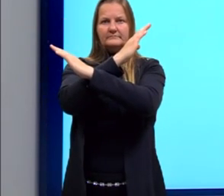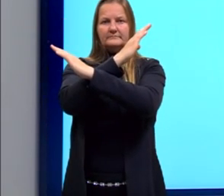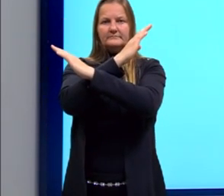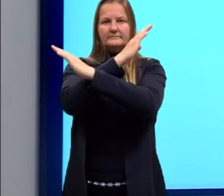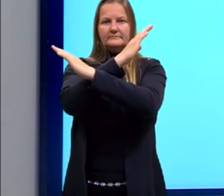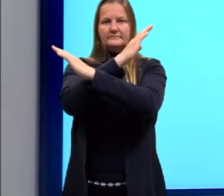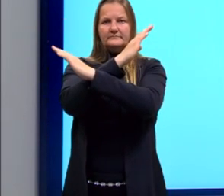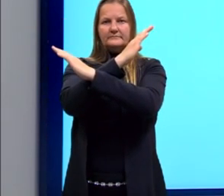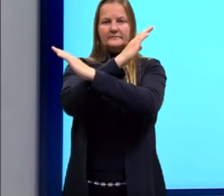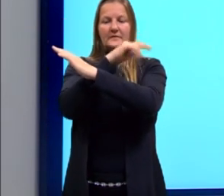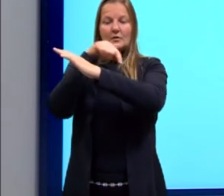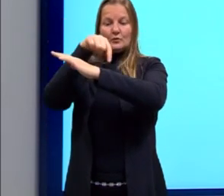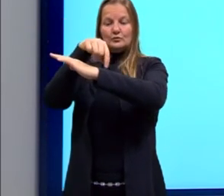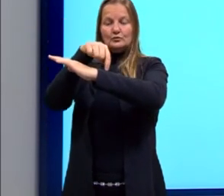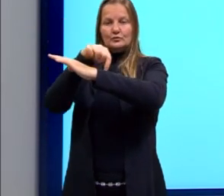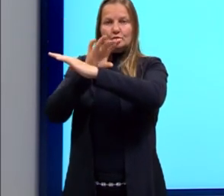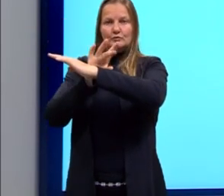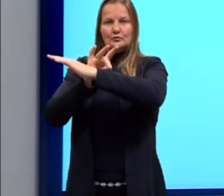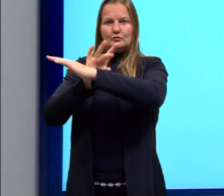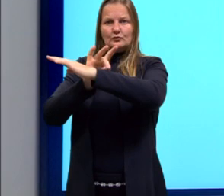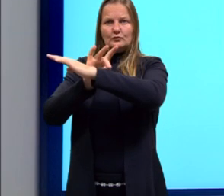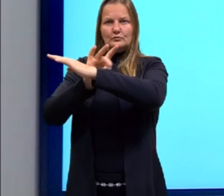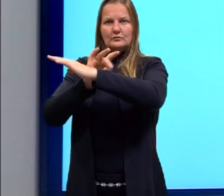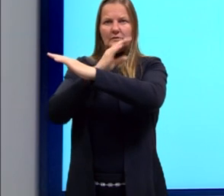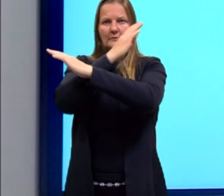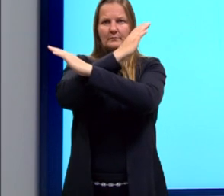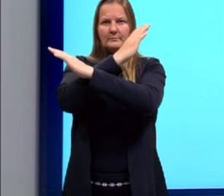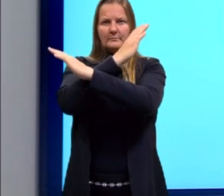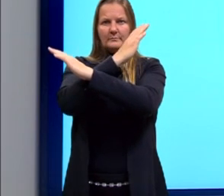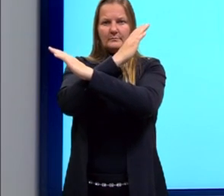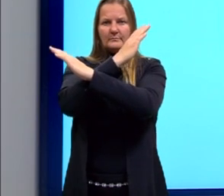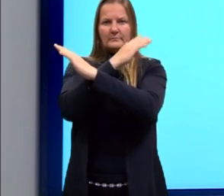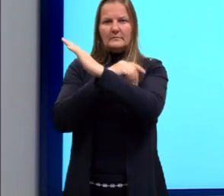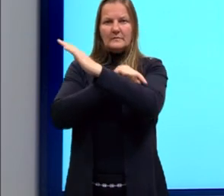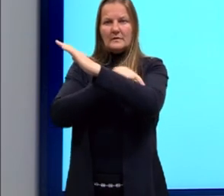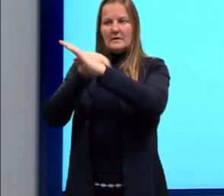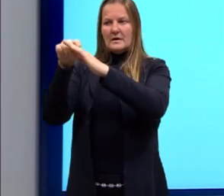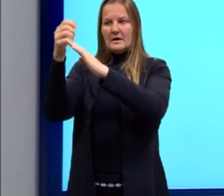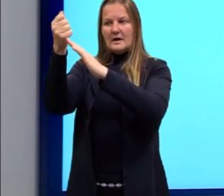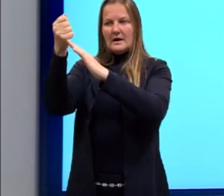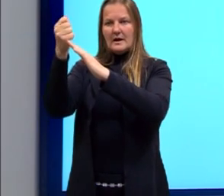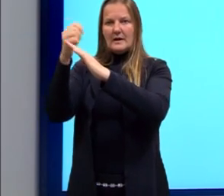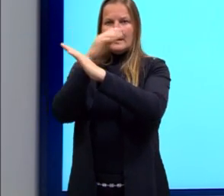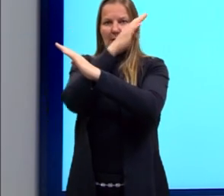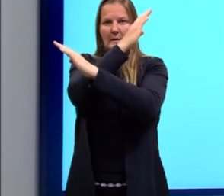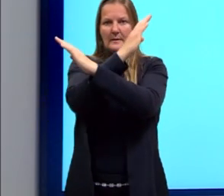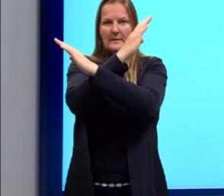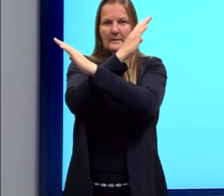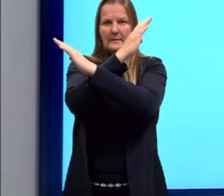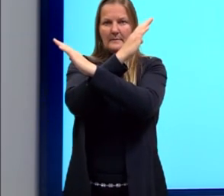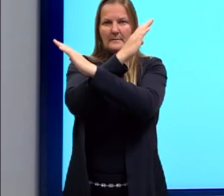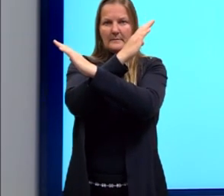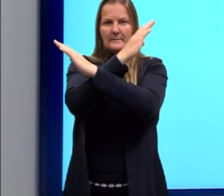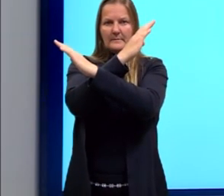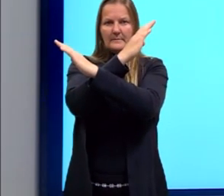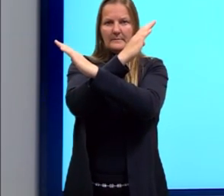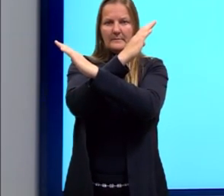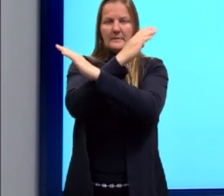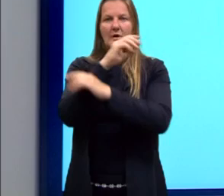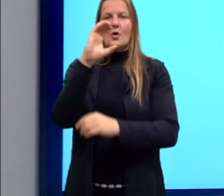sempre que as retas se cruzam em um único ponto nós chamamos de retas